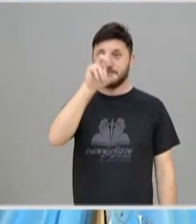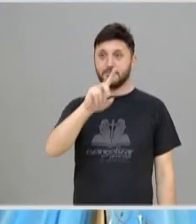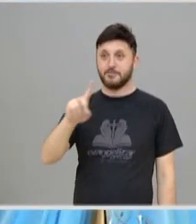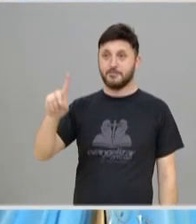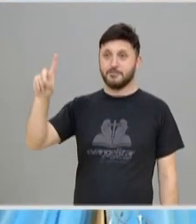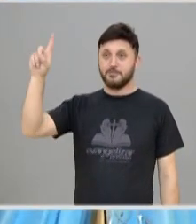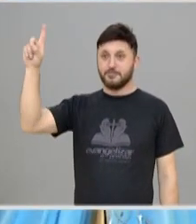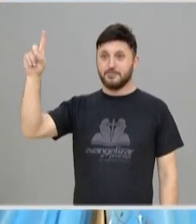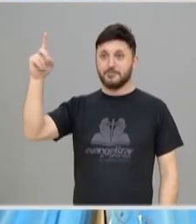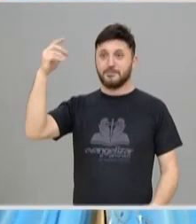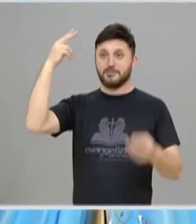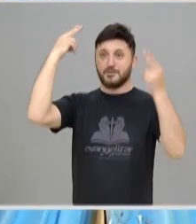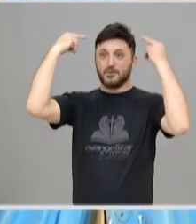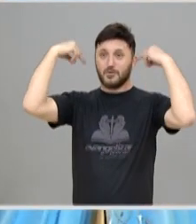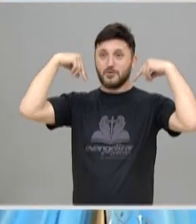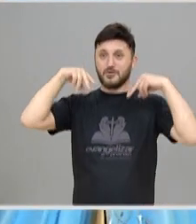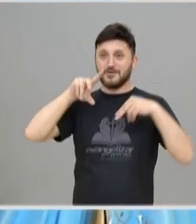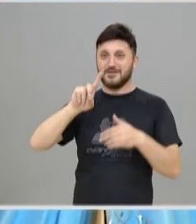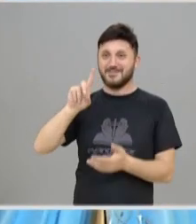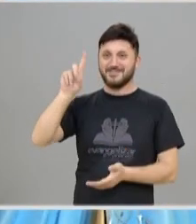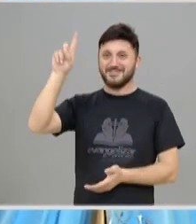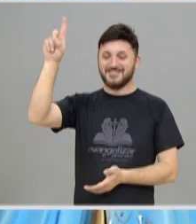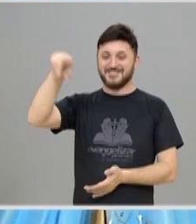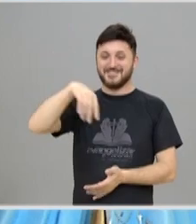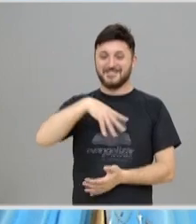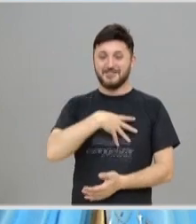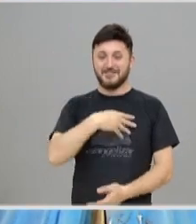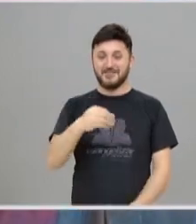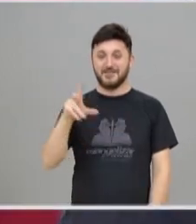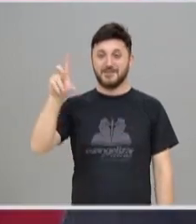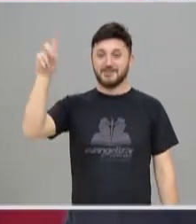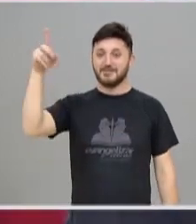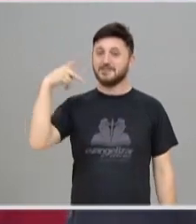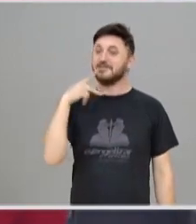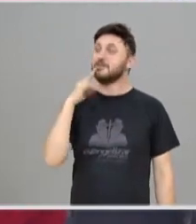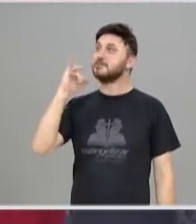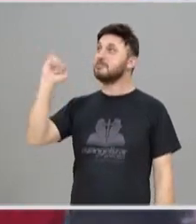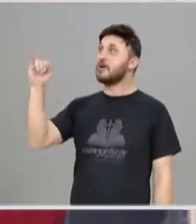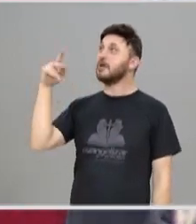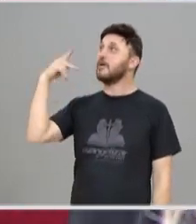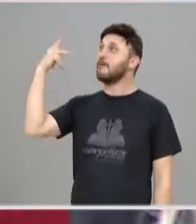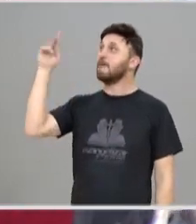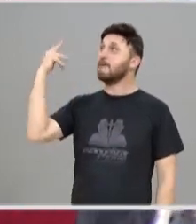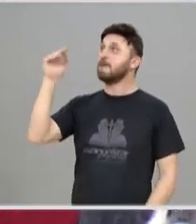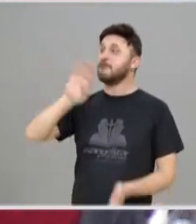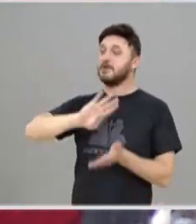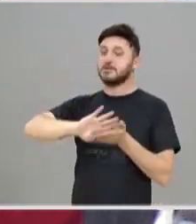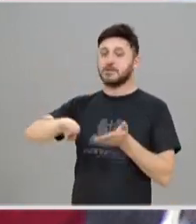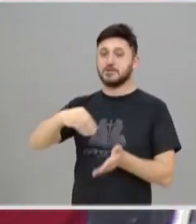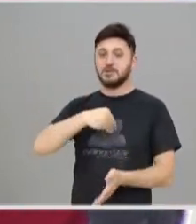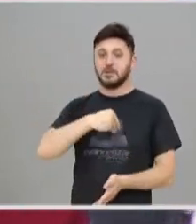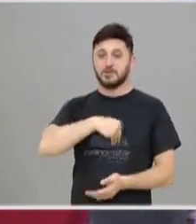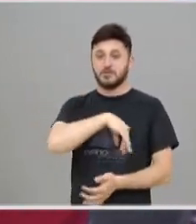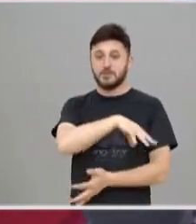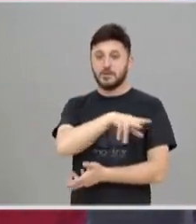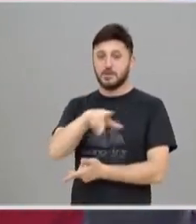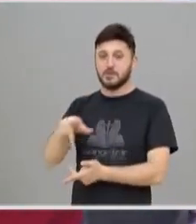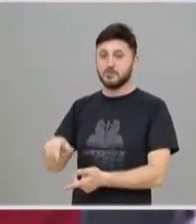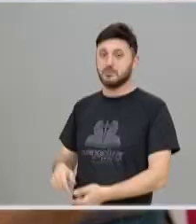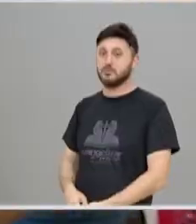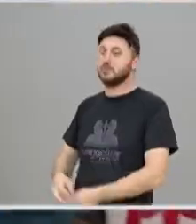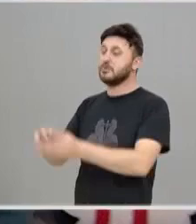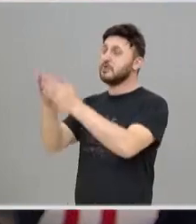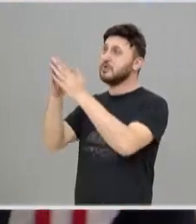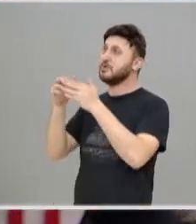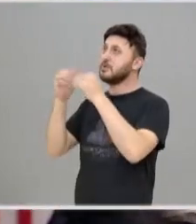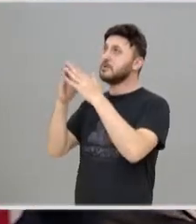unigênito, Senhor Deus, Cordeiro de Deus, Filho de Deus Pai, vós que tirais o pecado